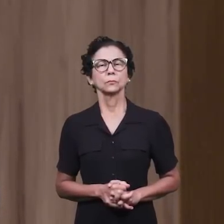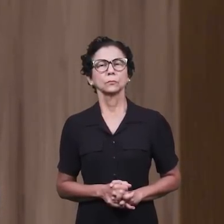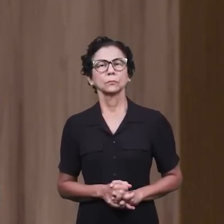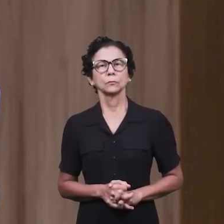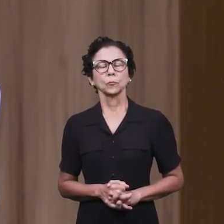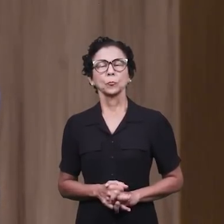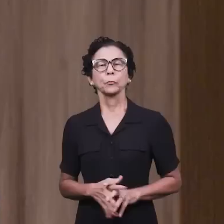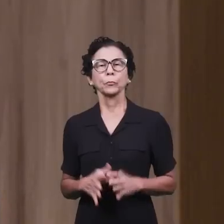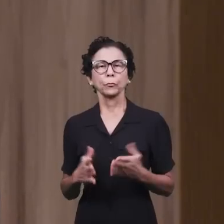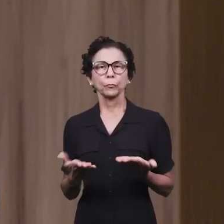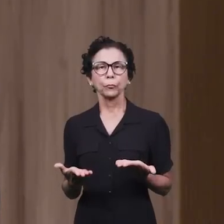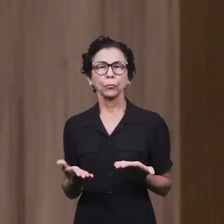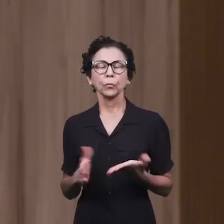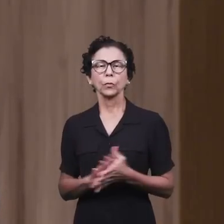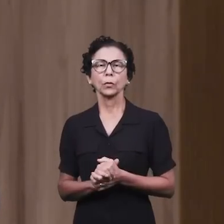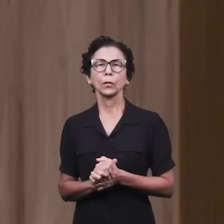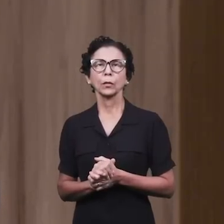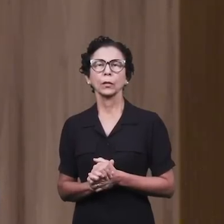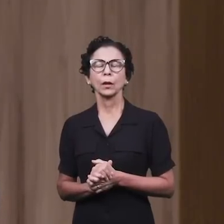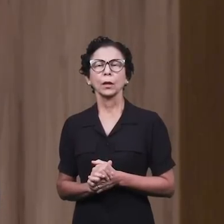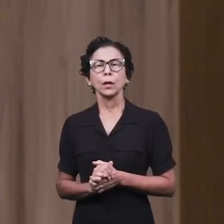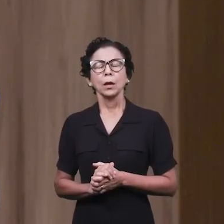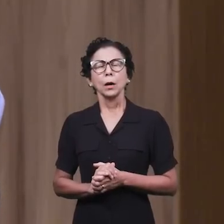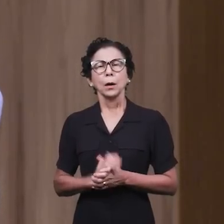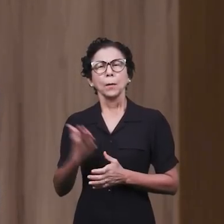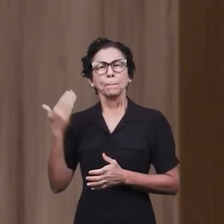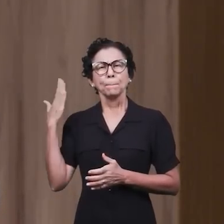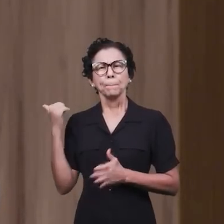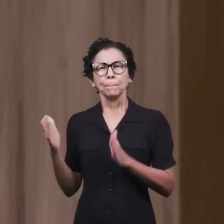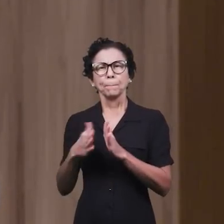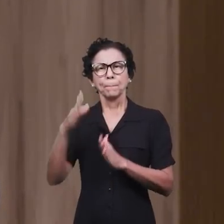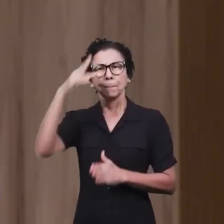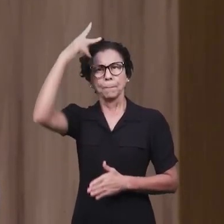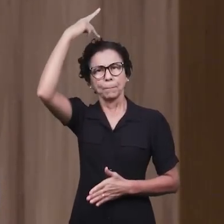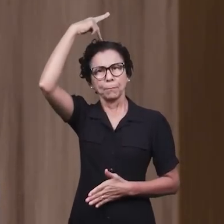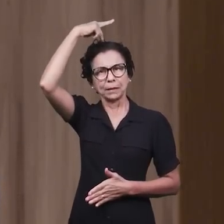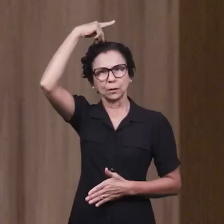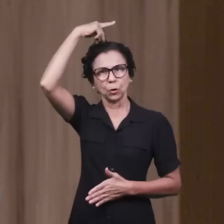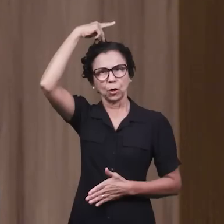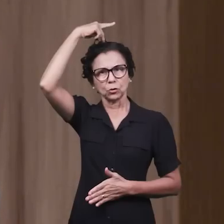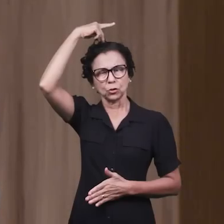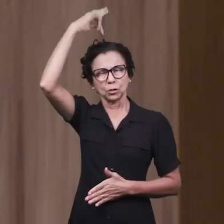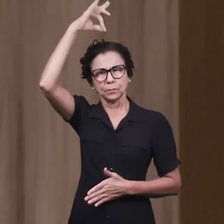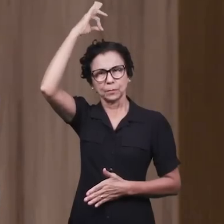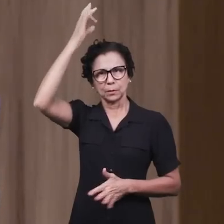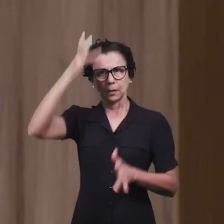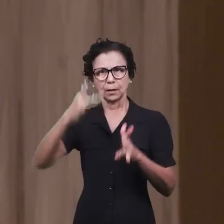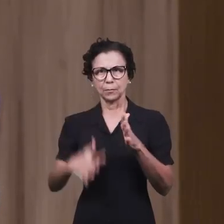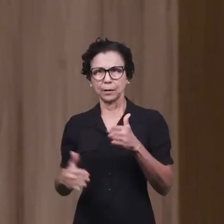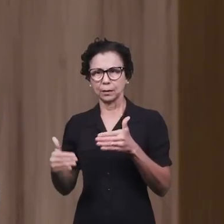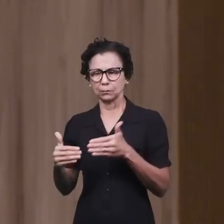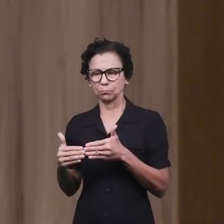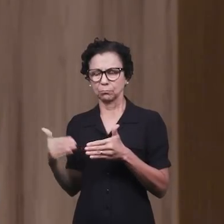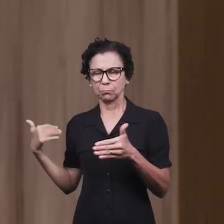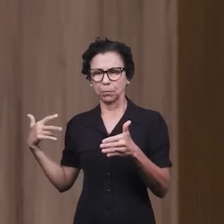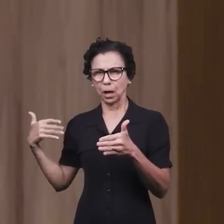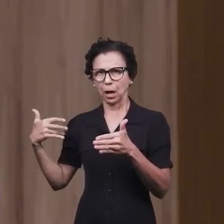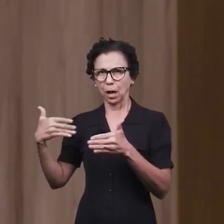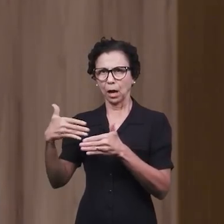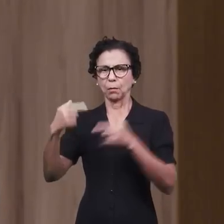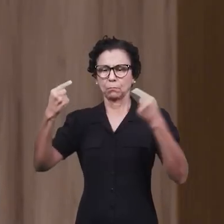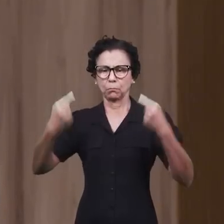toda obra do Espírito, a partir do Pentecostes, ela sofreu e vem